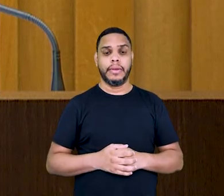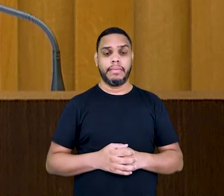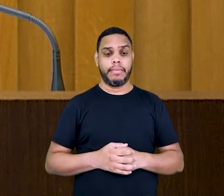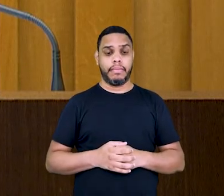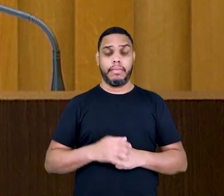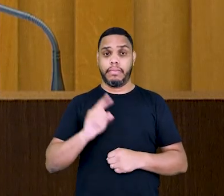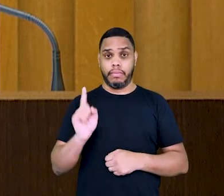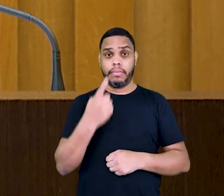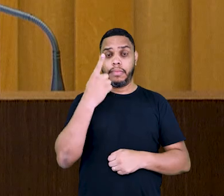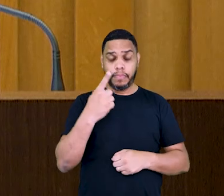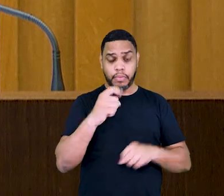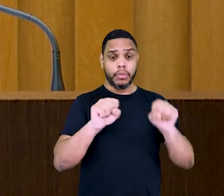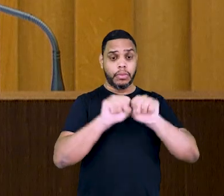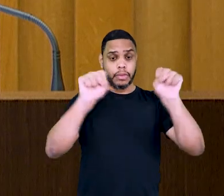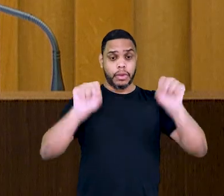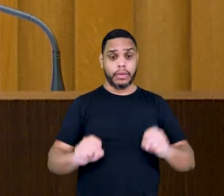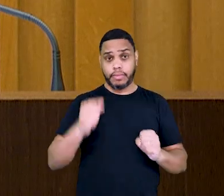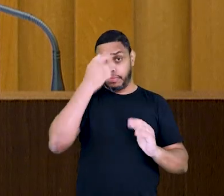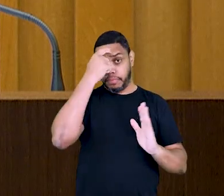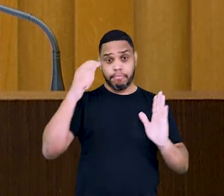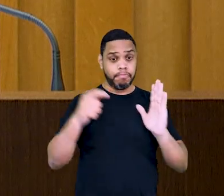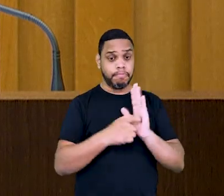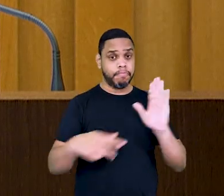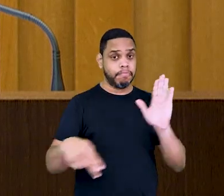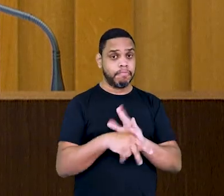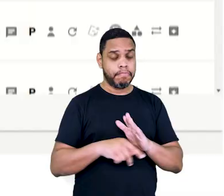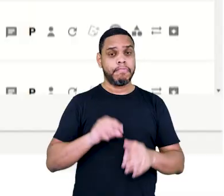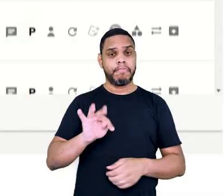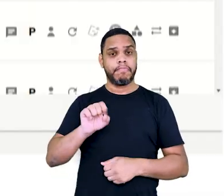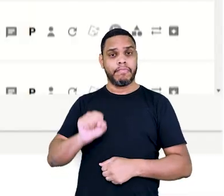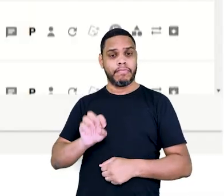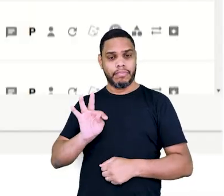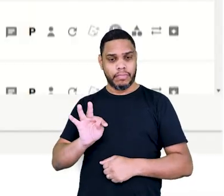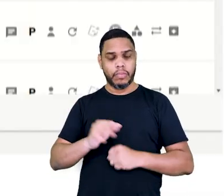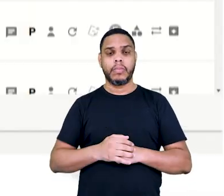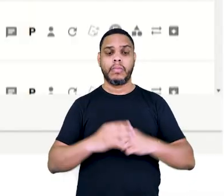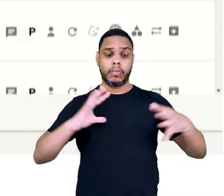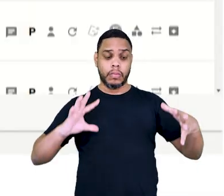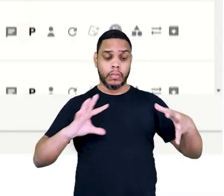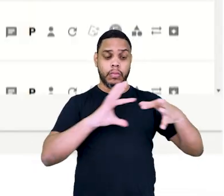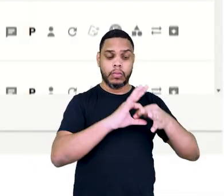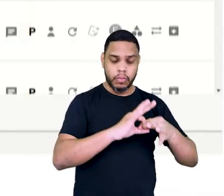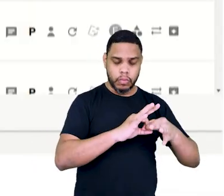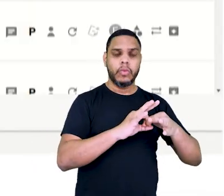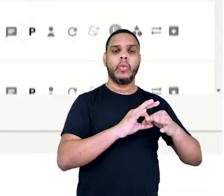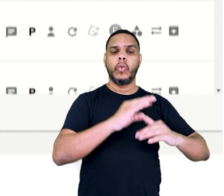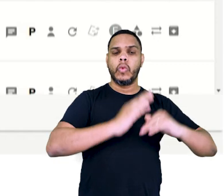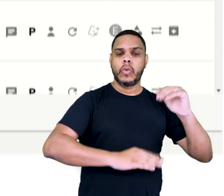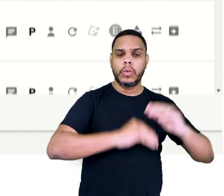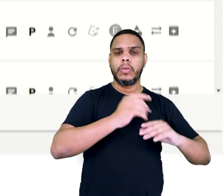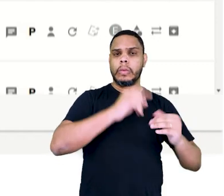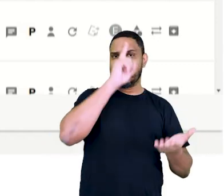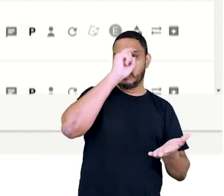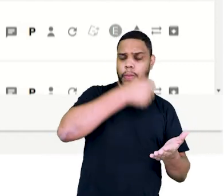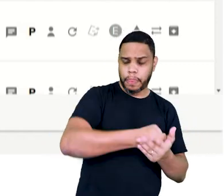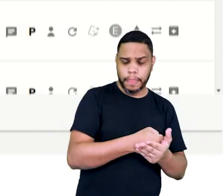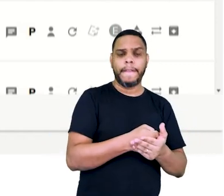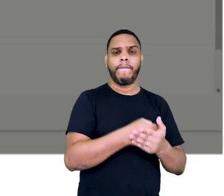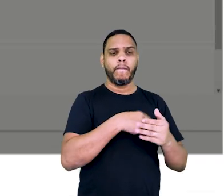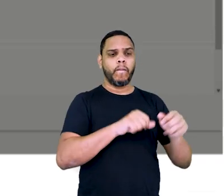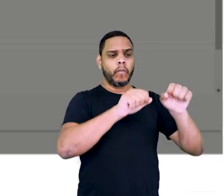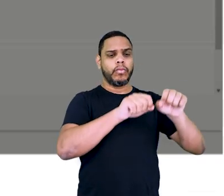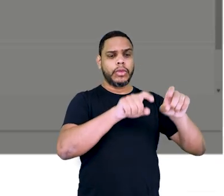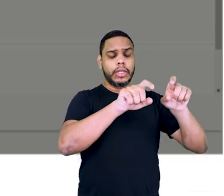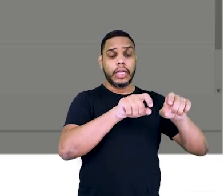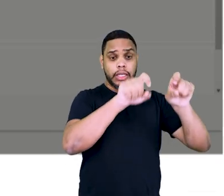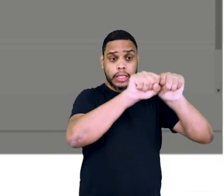de inteligência artificial generativa do Tribunal Superior do Trabalho, integrado com o módulo de produção de decisões do gabinete eletrônico